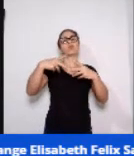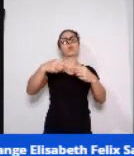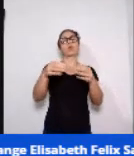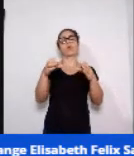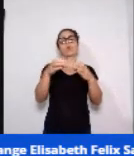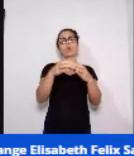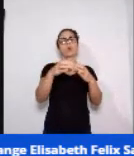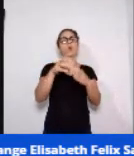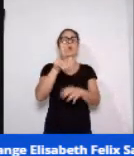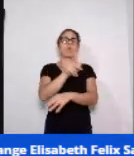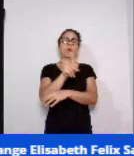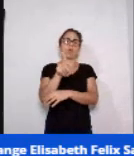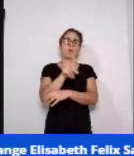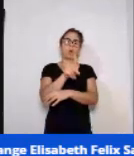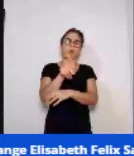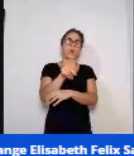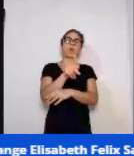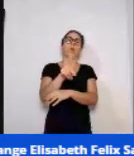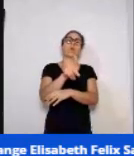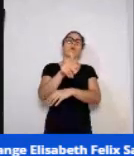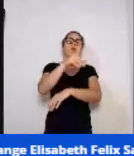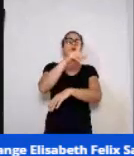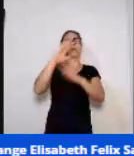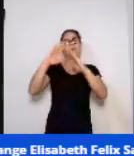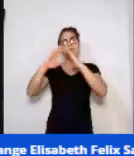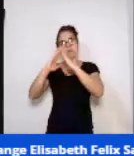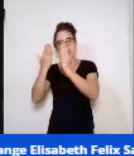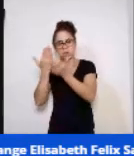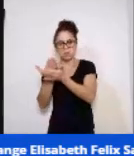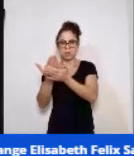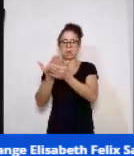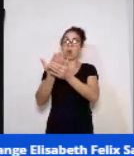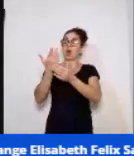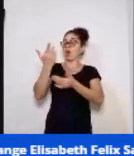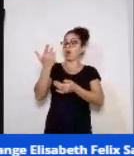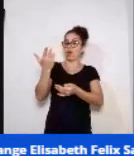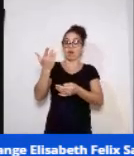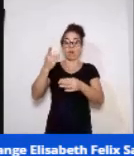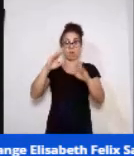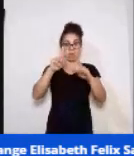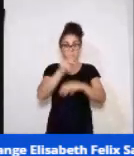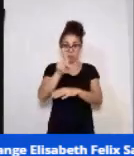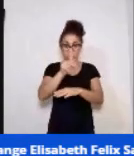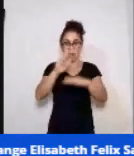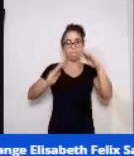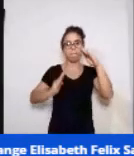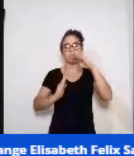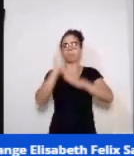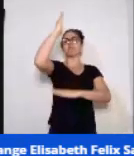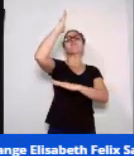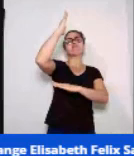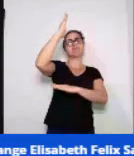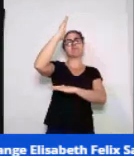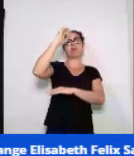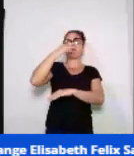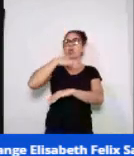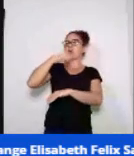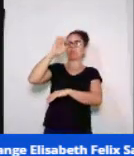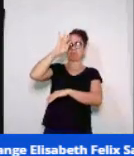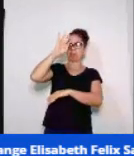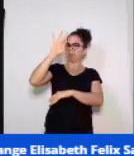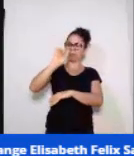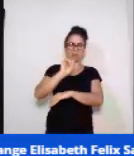professores, eles romperam barreiras assim que eu não imaginava, né? Nós temos aí professores que